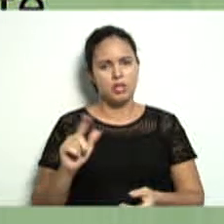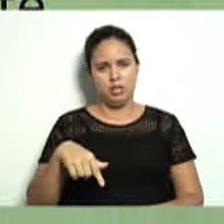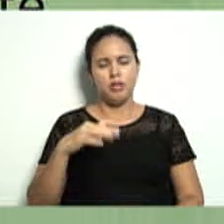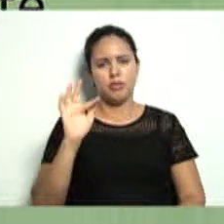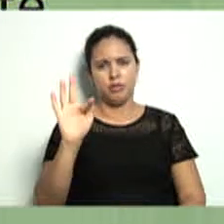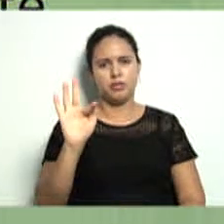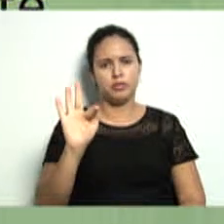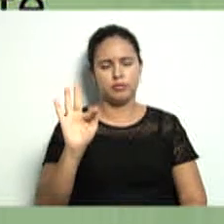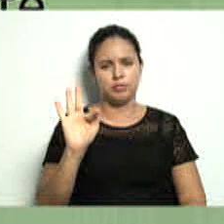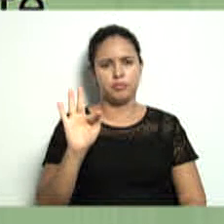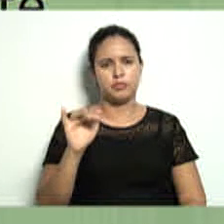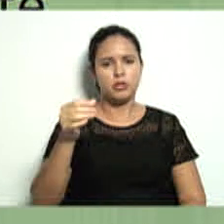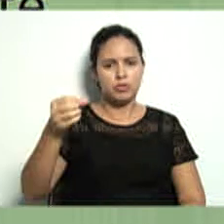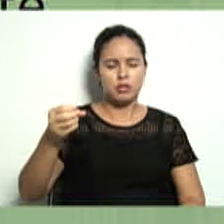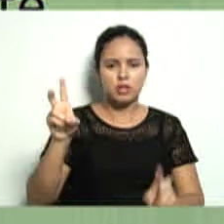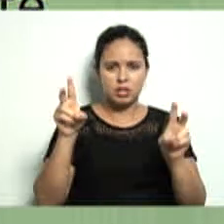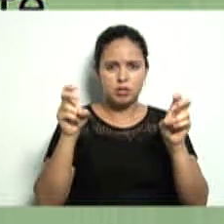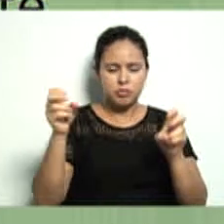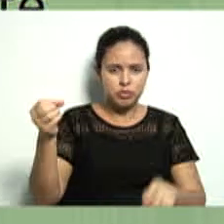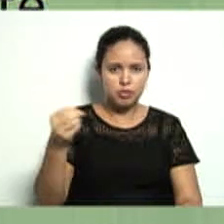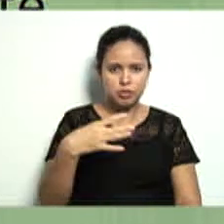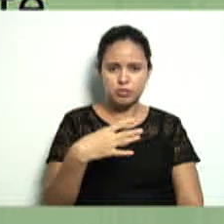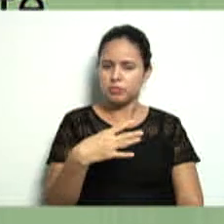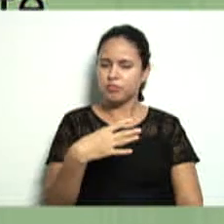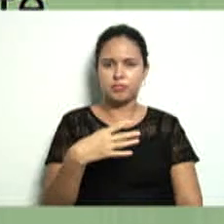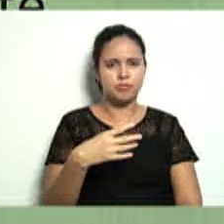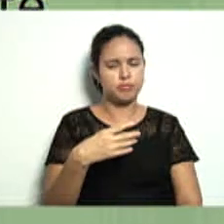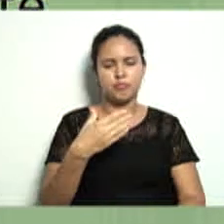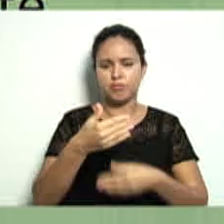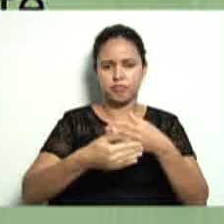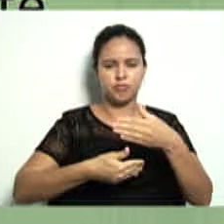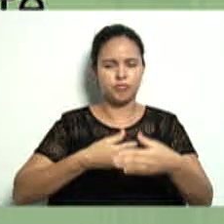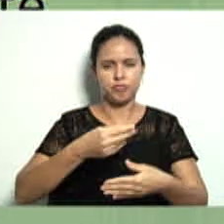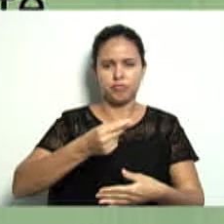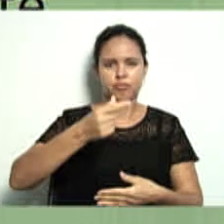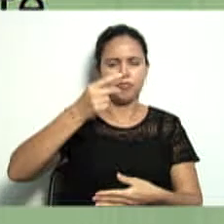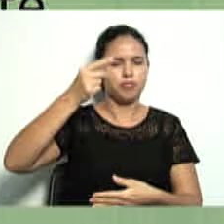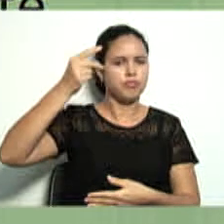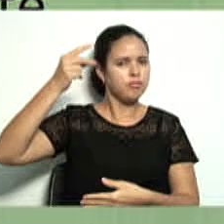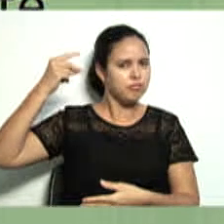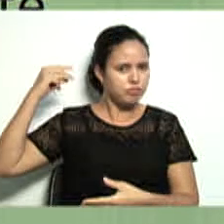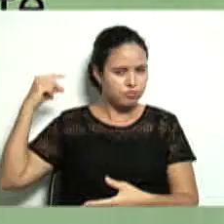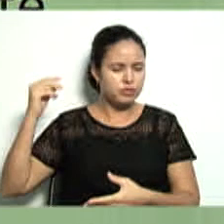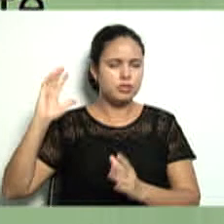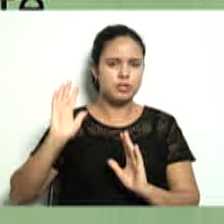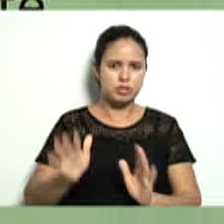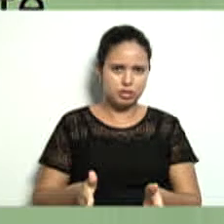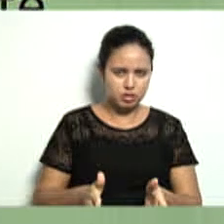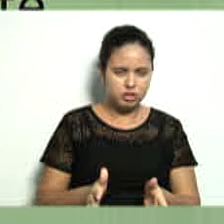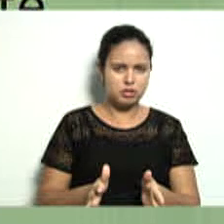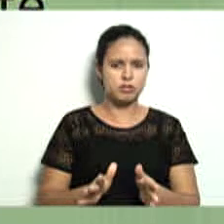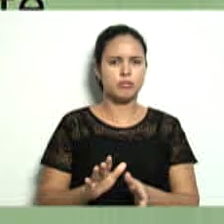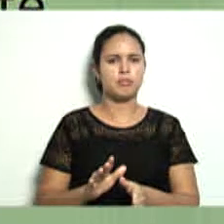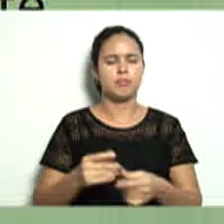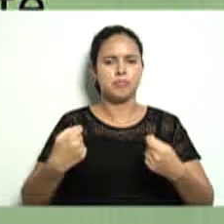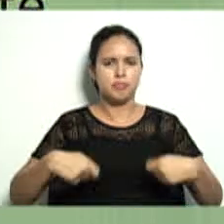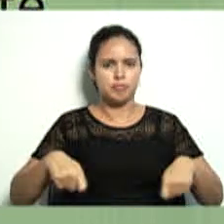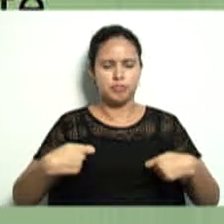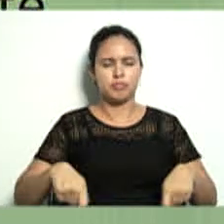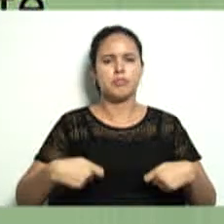falsa. Não é um tema recente, é um tema que já vem se arrastando aí por muito tempo. A necessidade